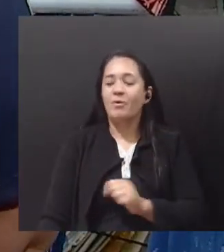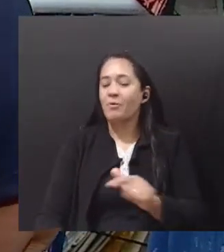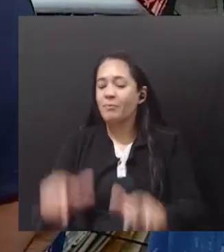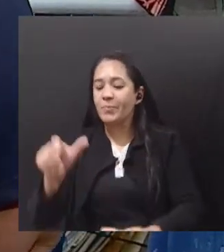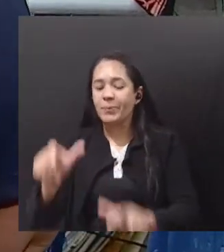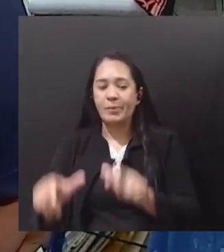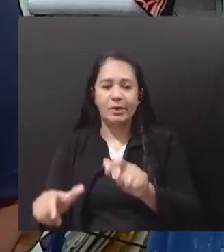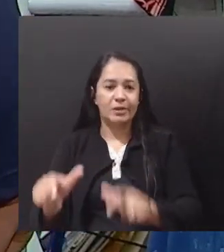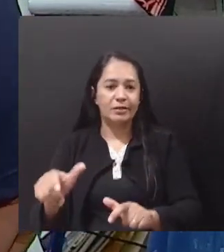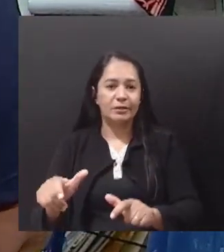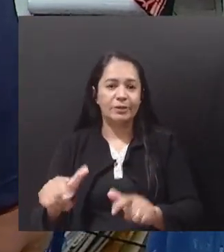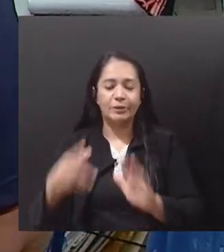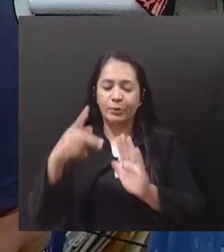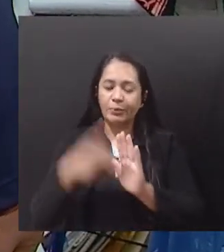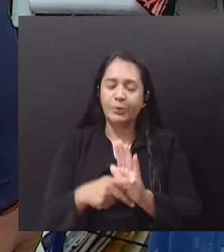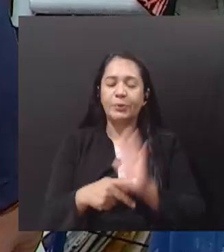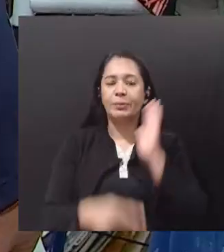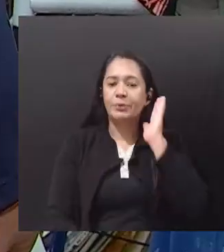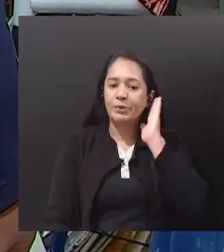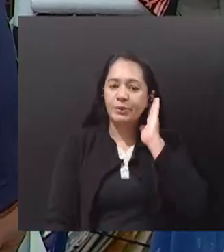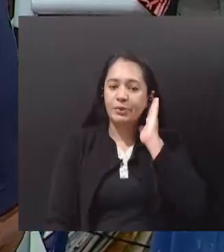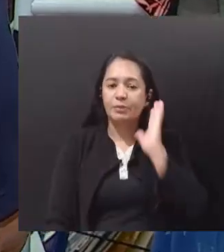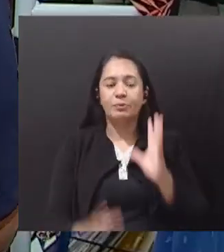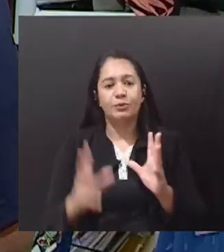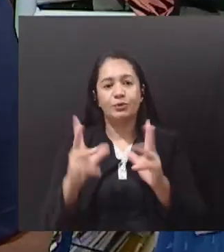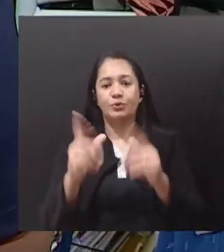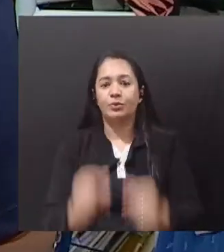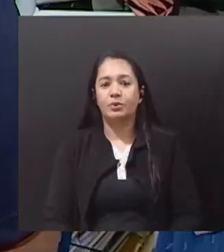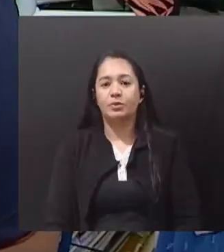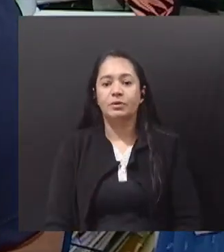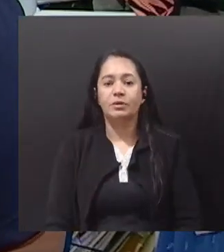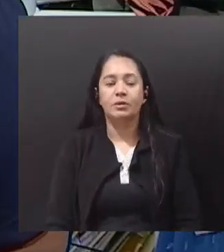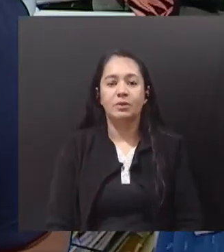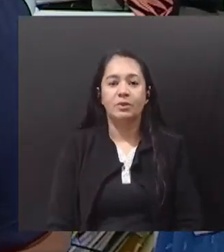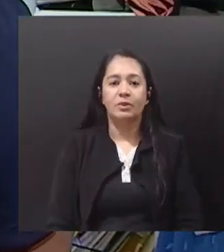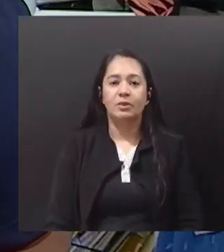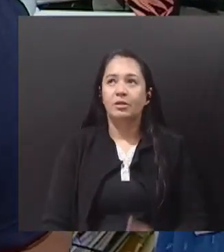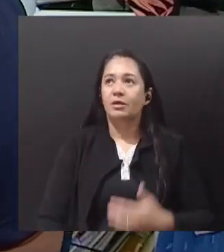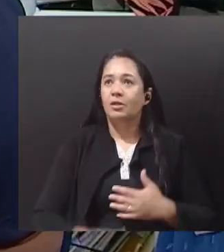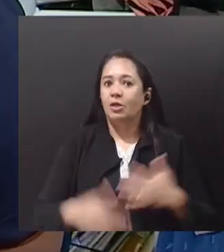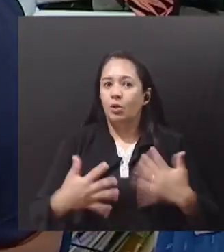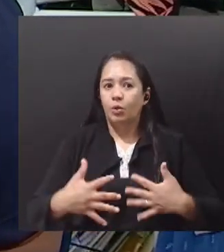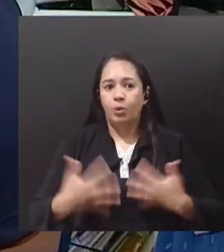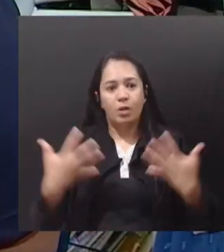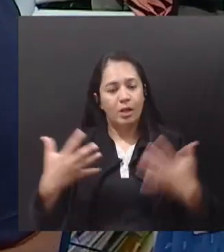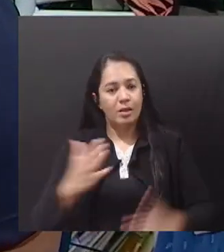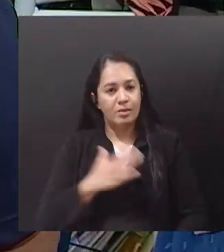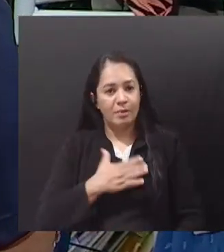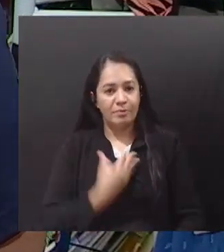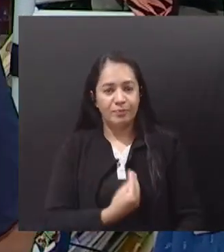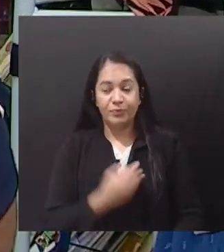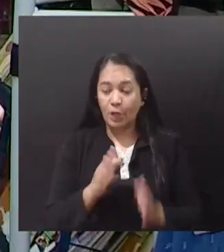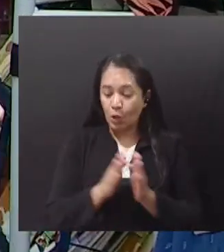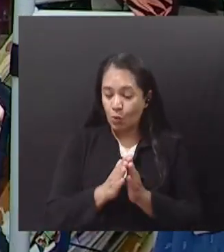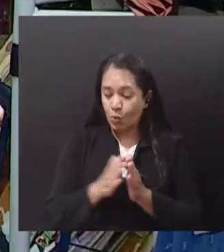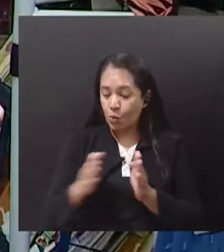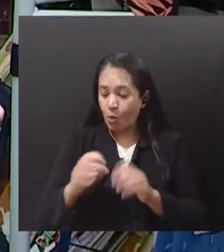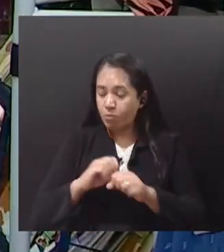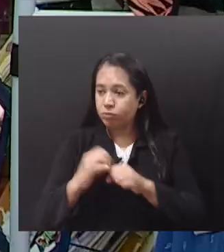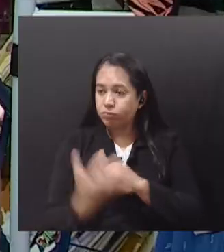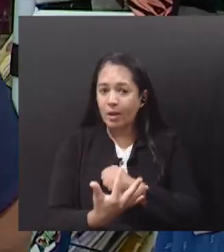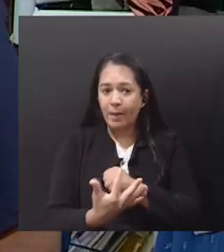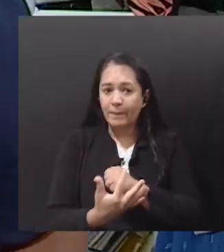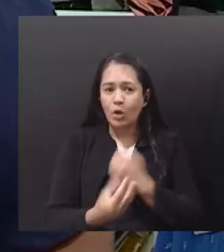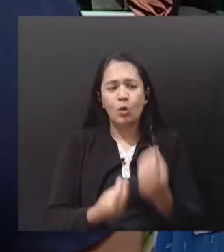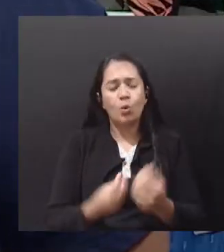pelo projeto, por tudo. Então, foi impactante na minha vida. No período da pandemia, como esse